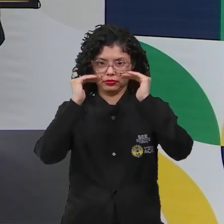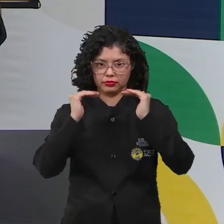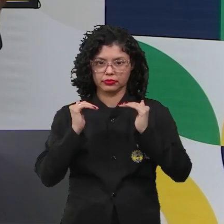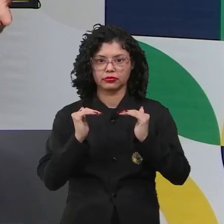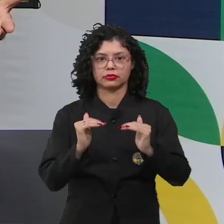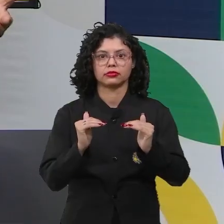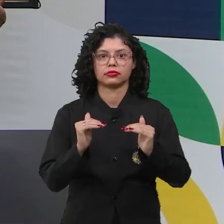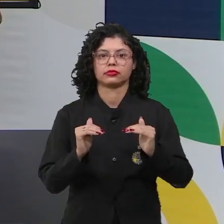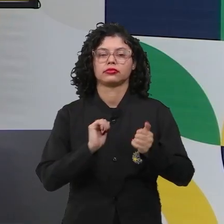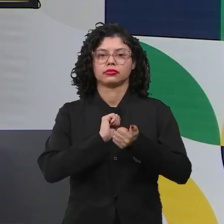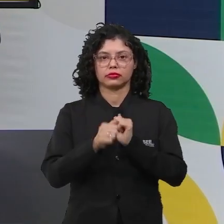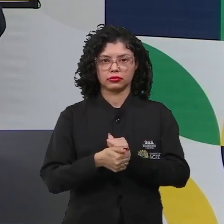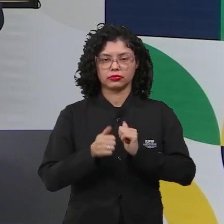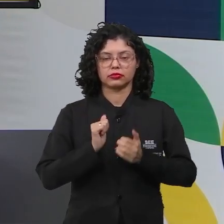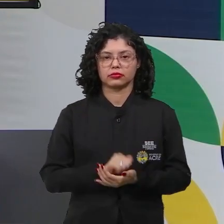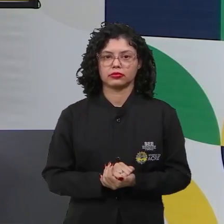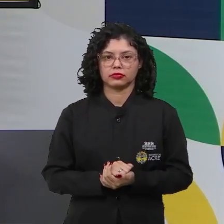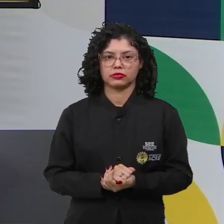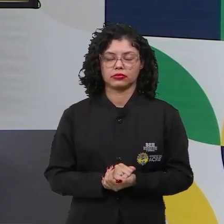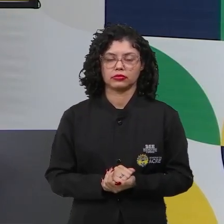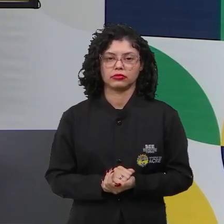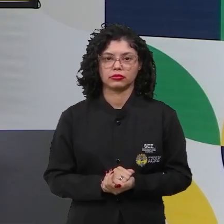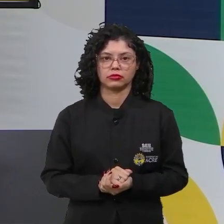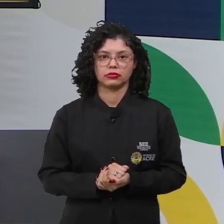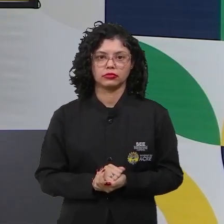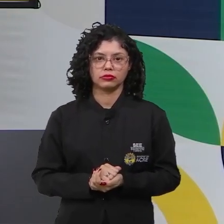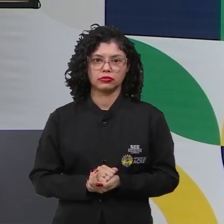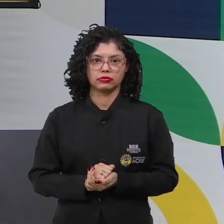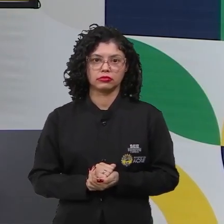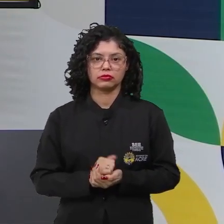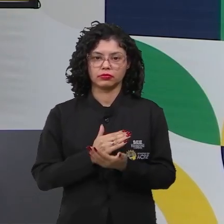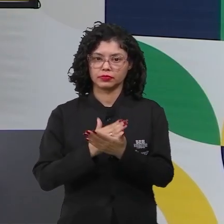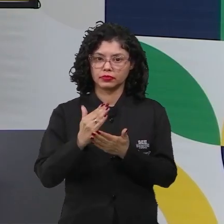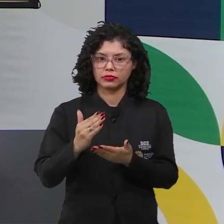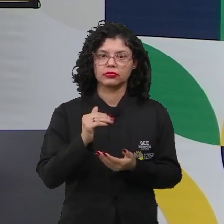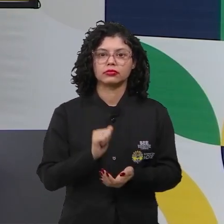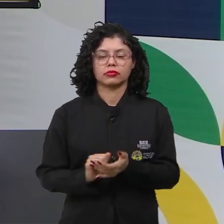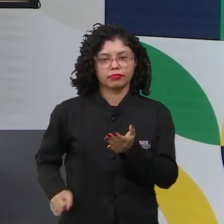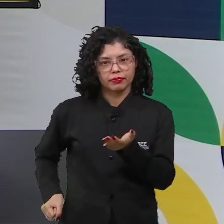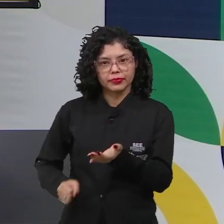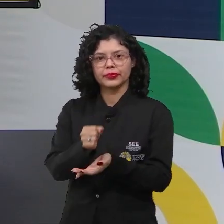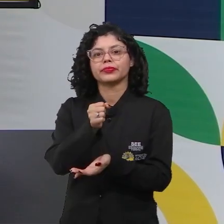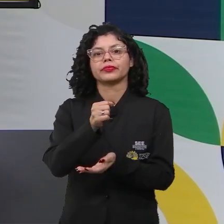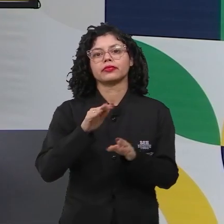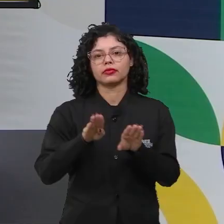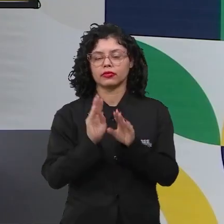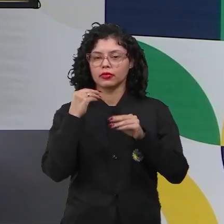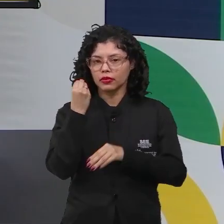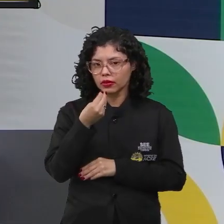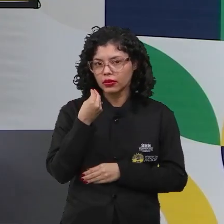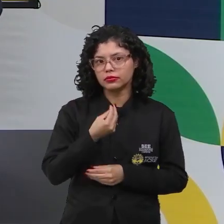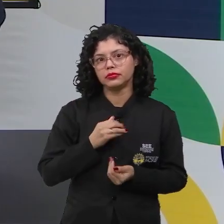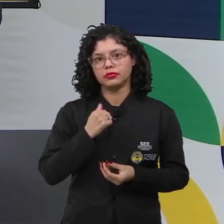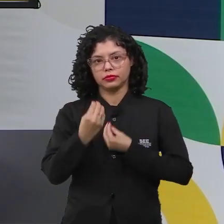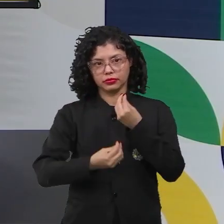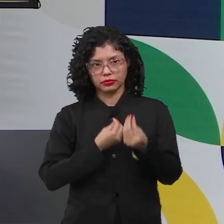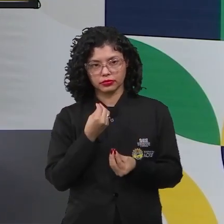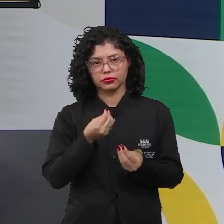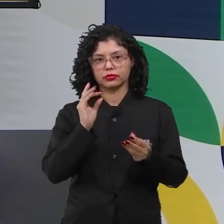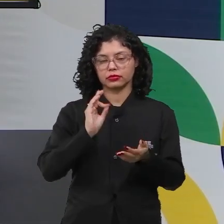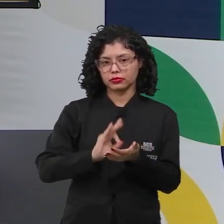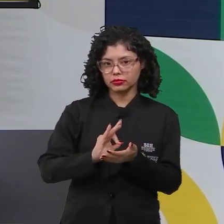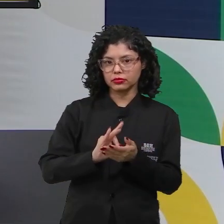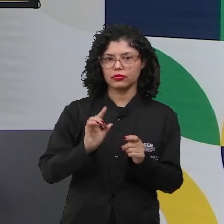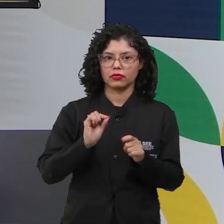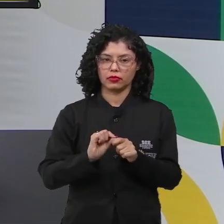rede. É uma adaptação. Vamos oportunizar que ele inicie sacando para ele começar a ter a experiência de como é a realização